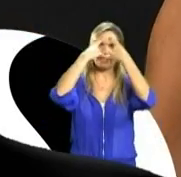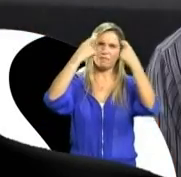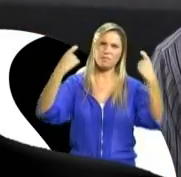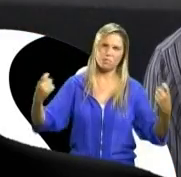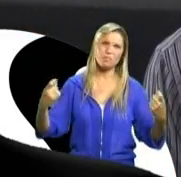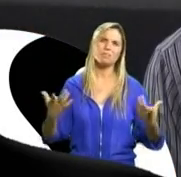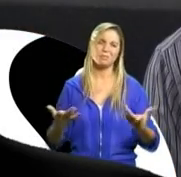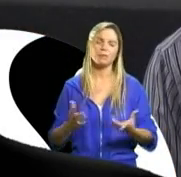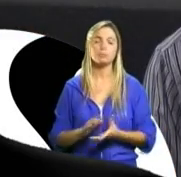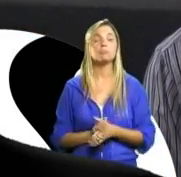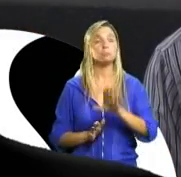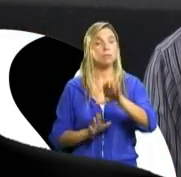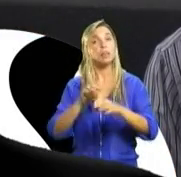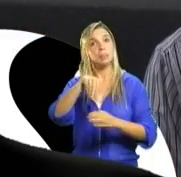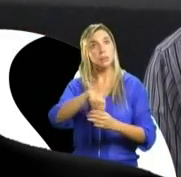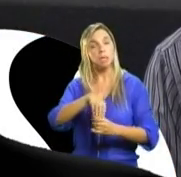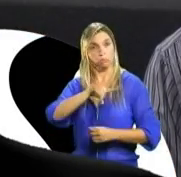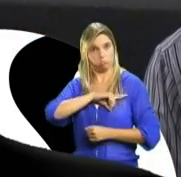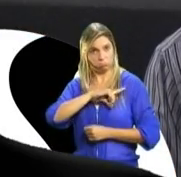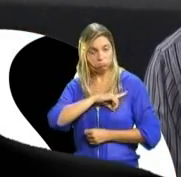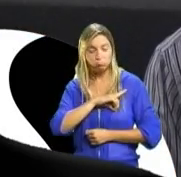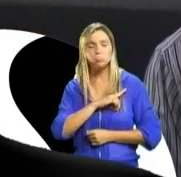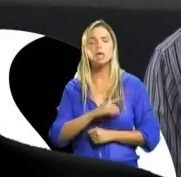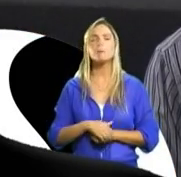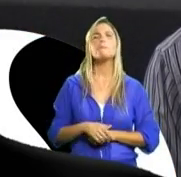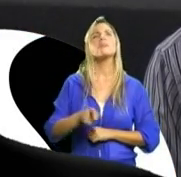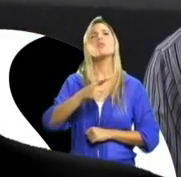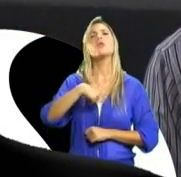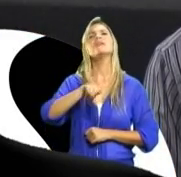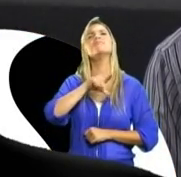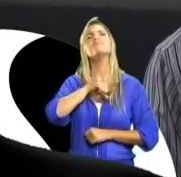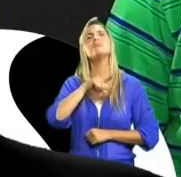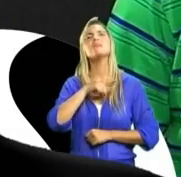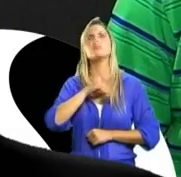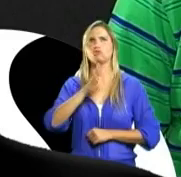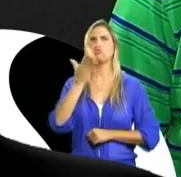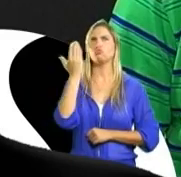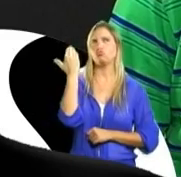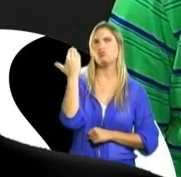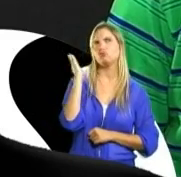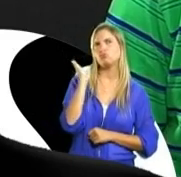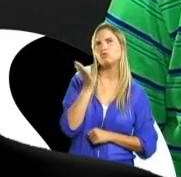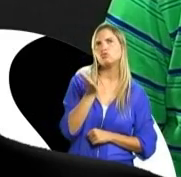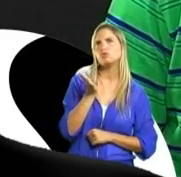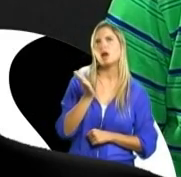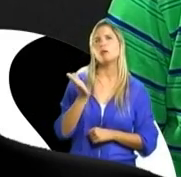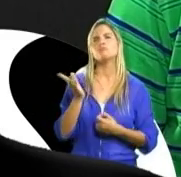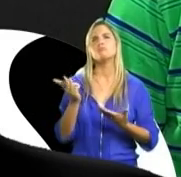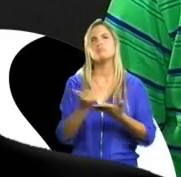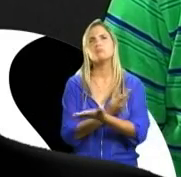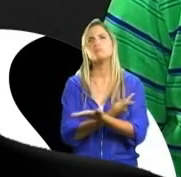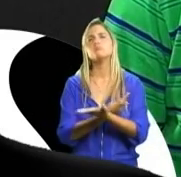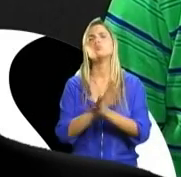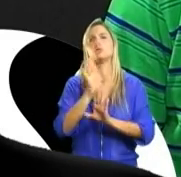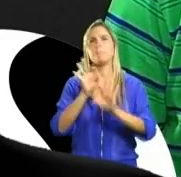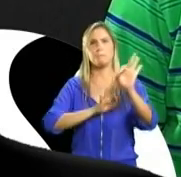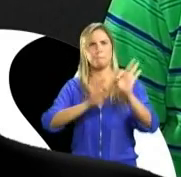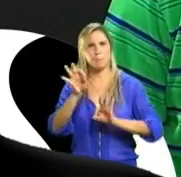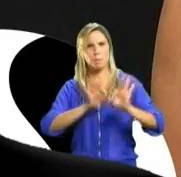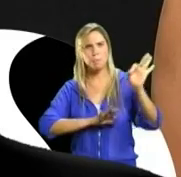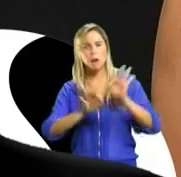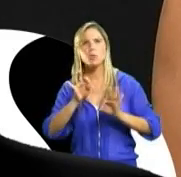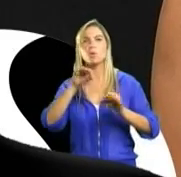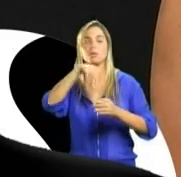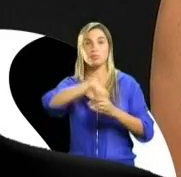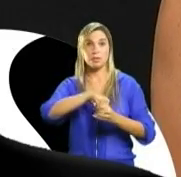acidentes. No município de Divinópolis, já houve, ele foi contemplado dentro